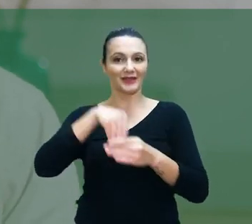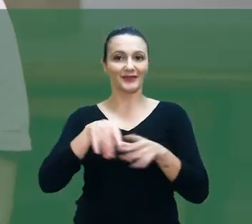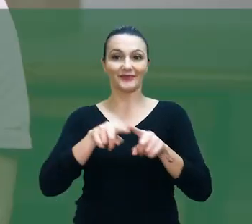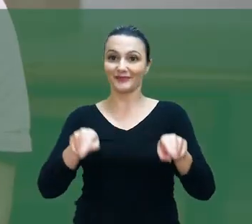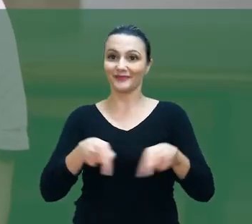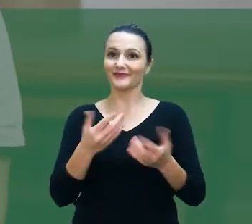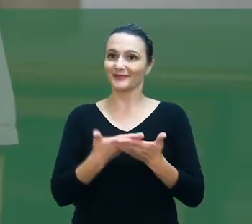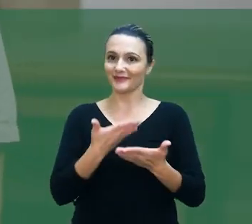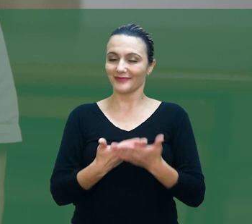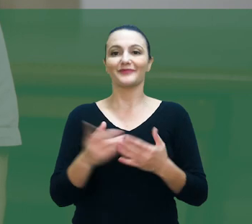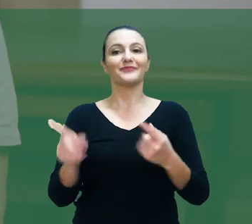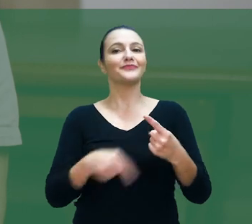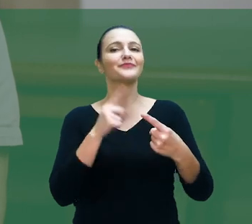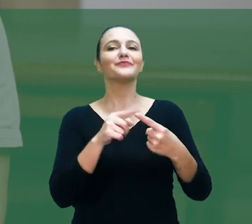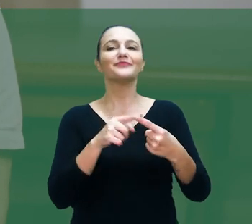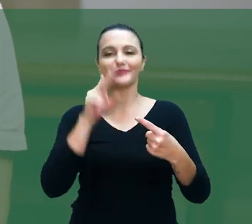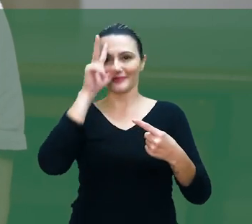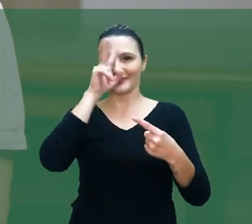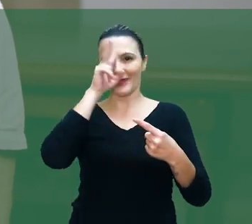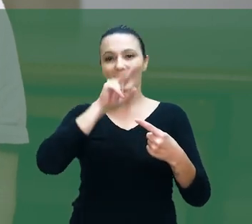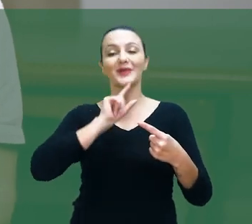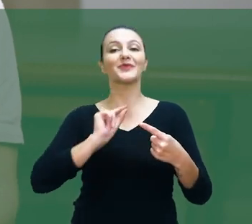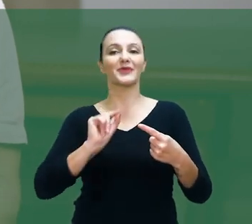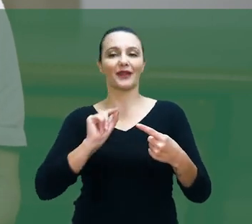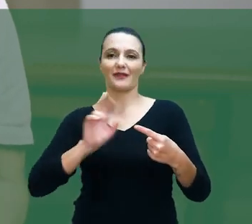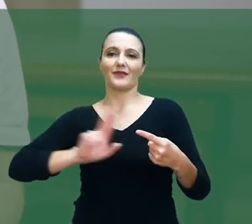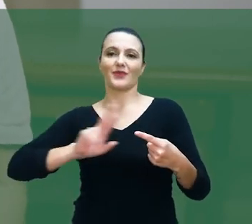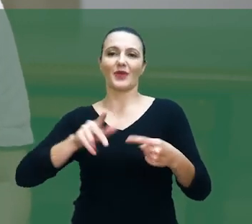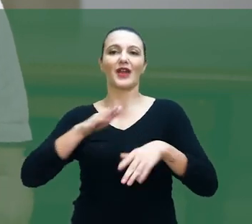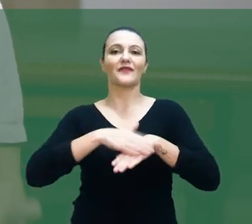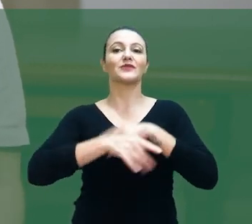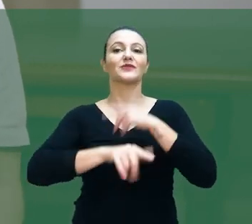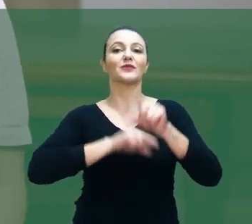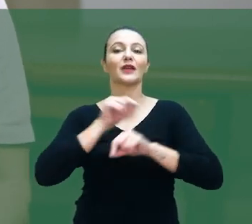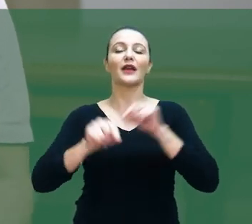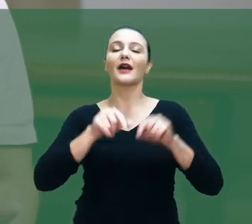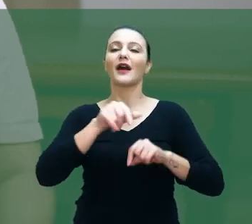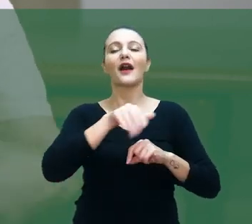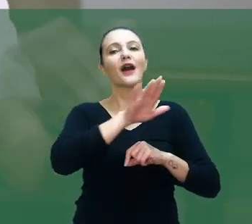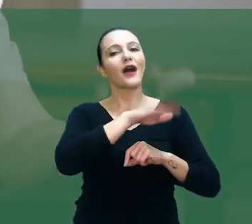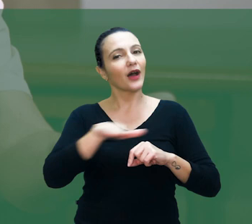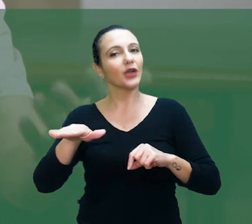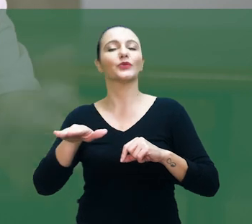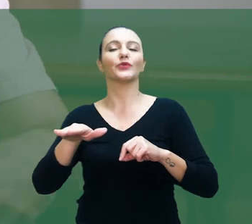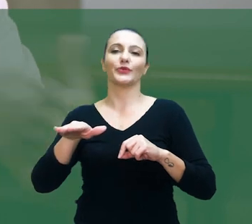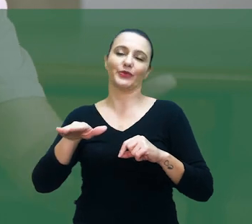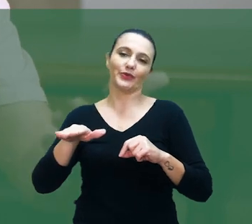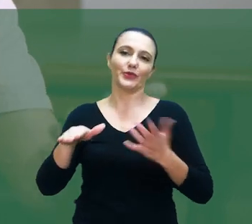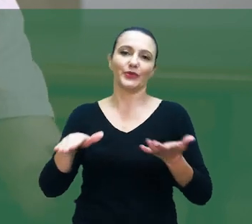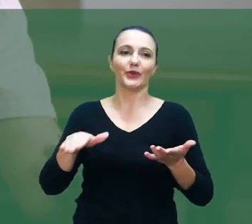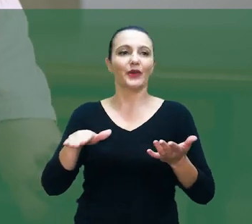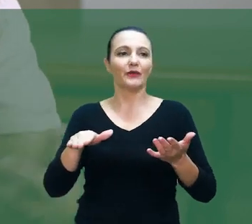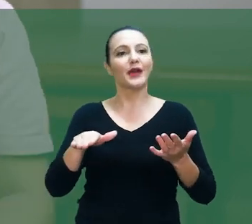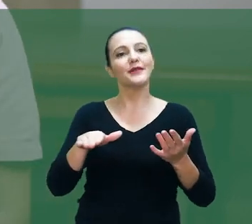de aula. Então, em primeiro lugar, lembrar, né, o importante aí não é fazer com que os alunos se aproximem mais, é claro, seja de um